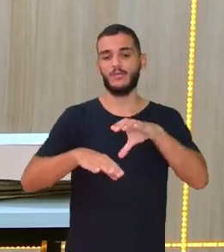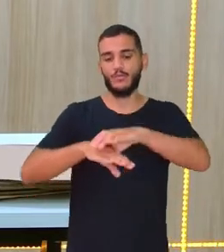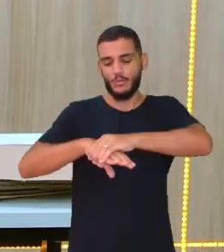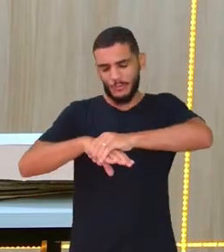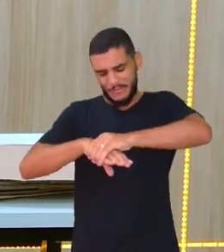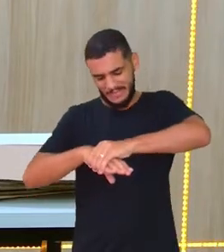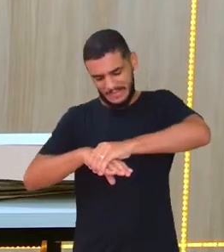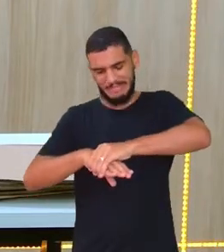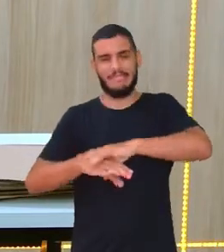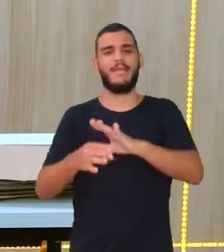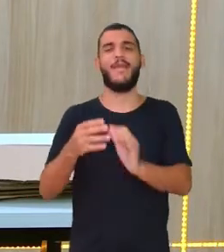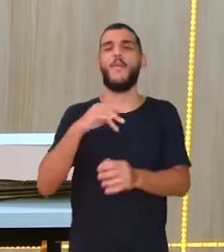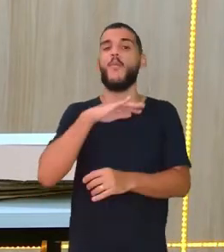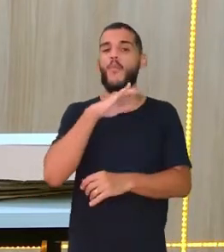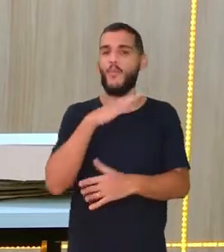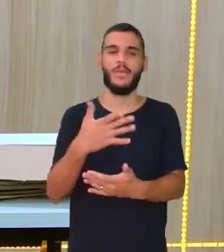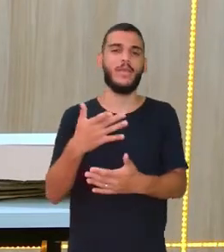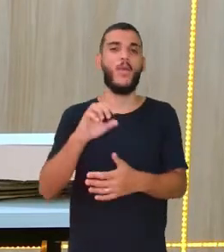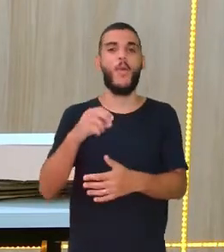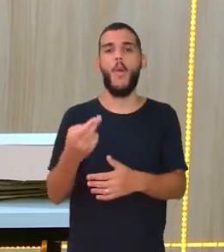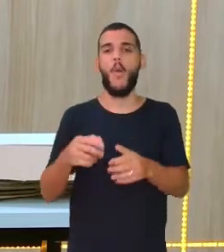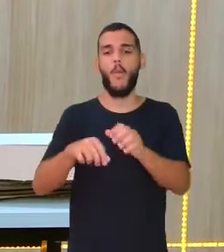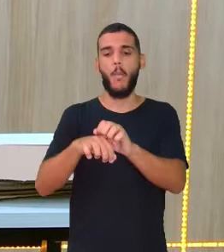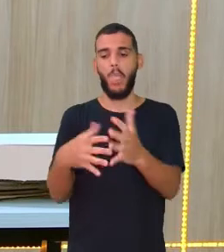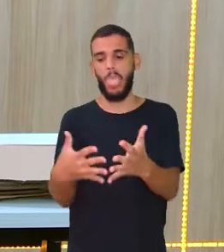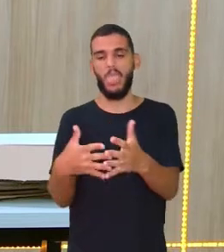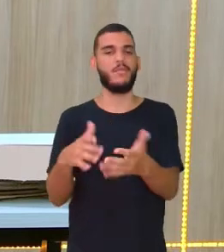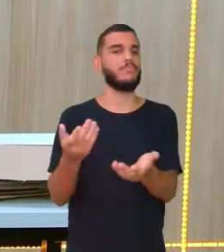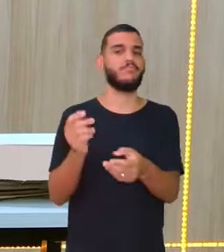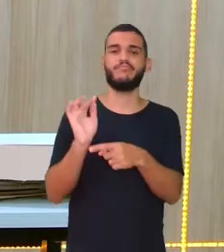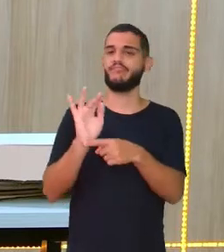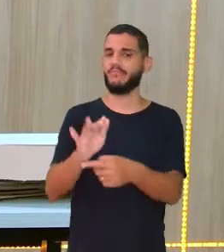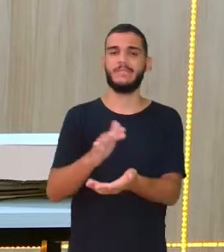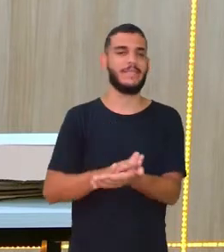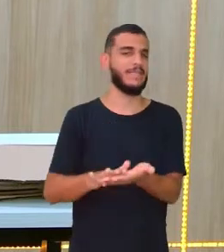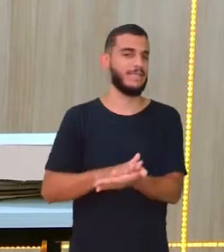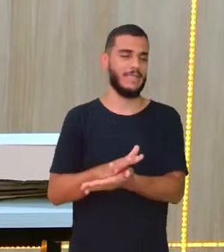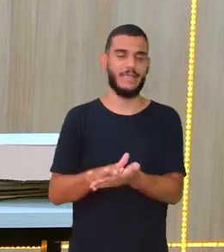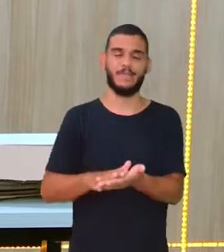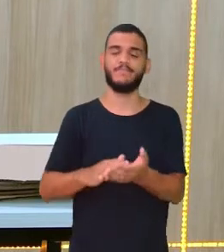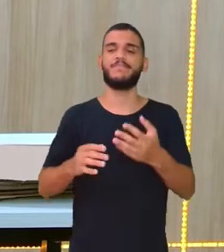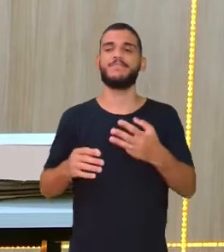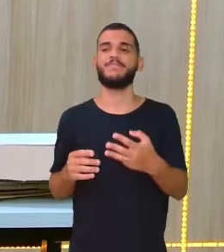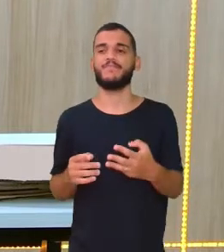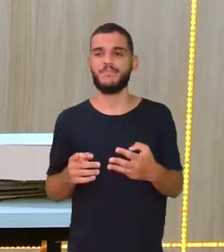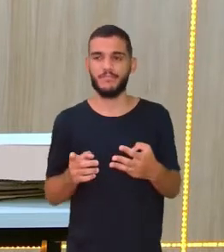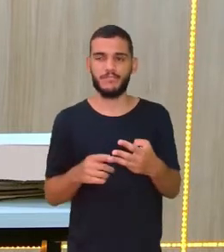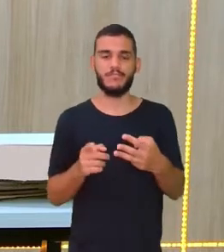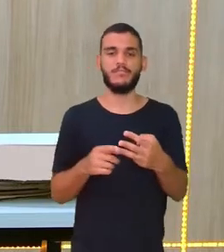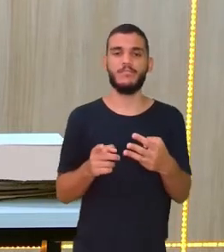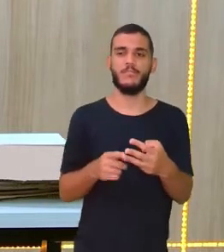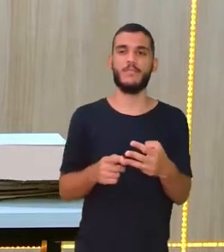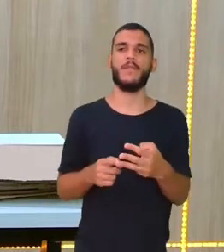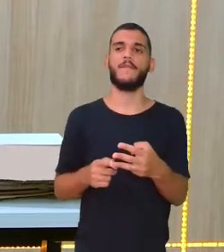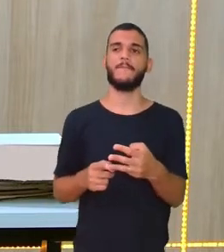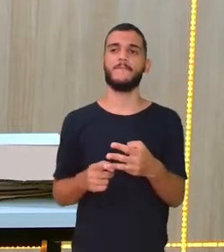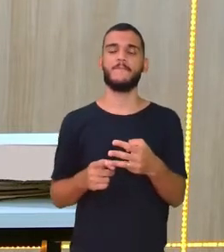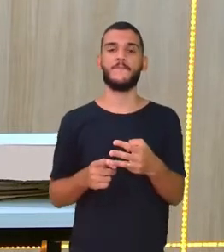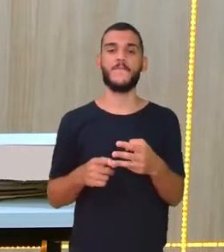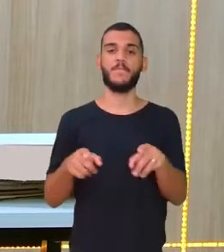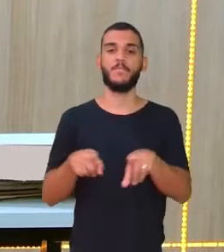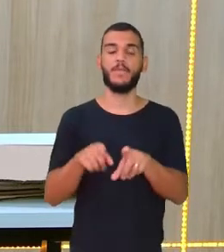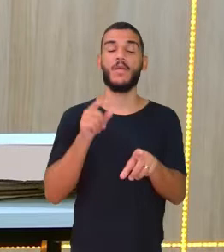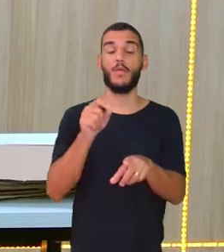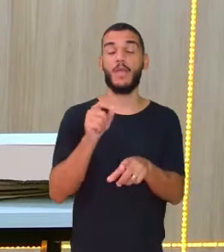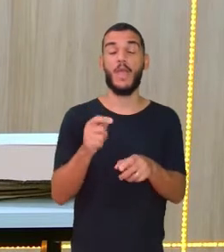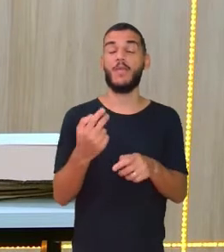muito folgado, não vai ajudar a manter essa saúde do sistema esquelético e muscular. Aqui eu estou trazendo também algumas coisas que